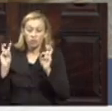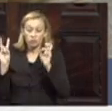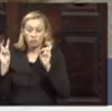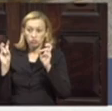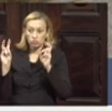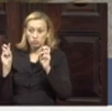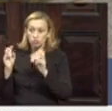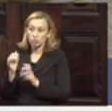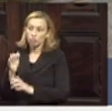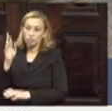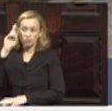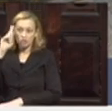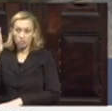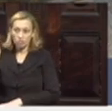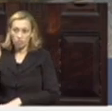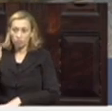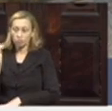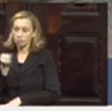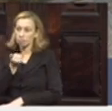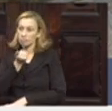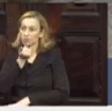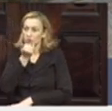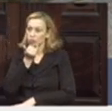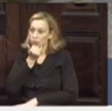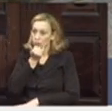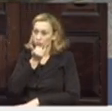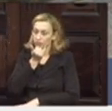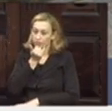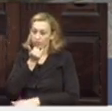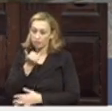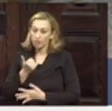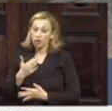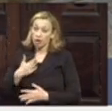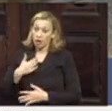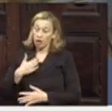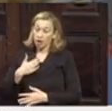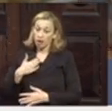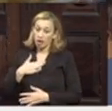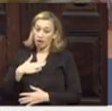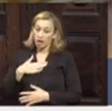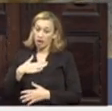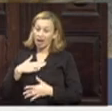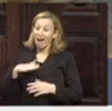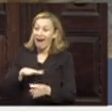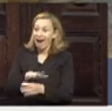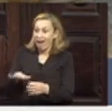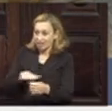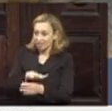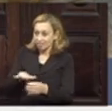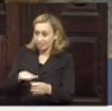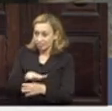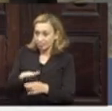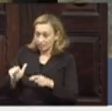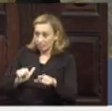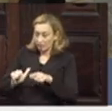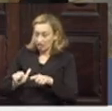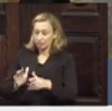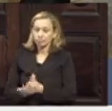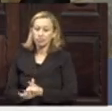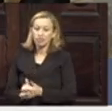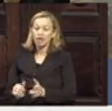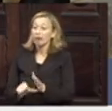vou refazer o meu parecer na CCJ, porque na verdade eu dei o parecer